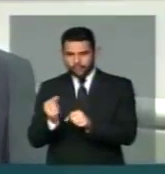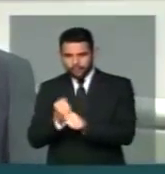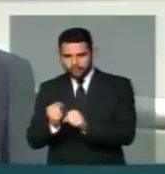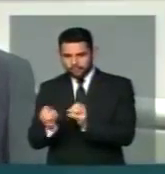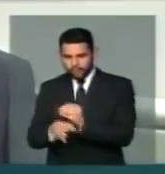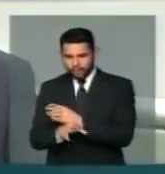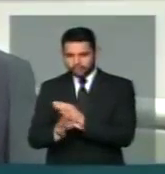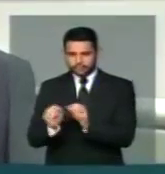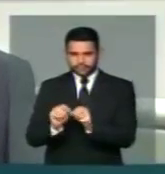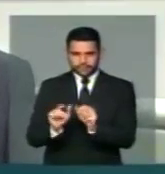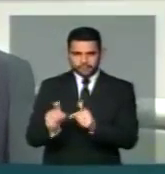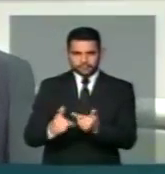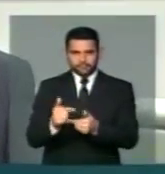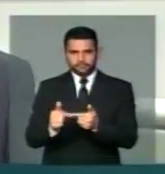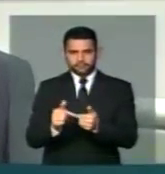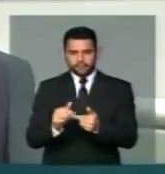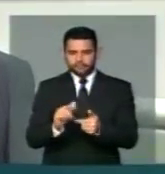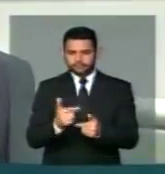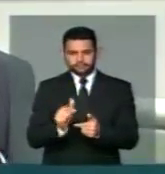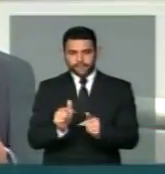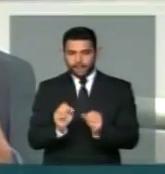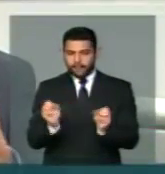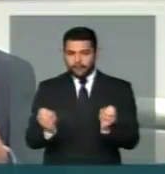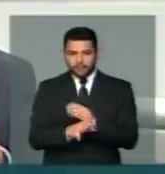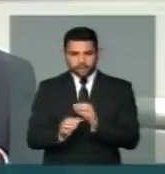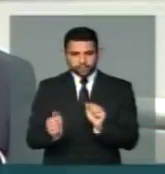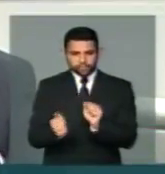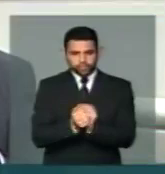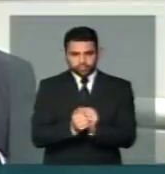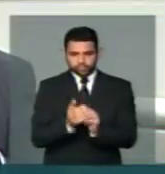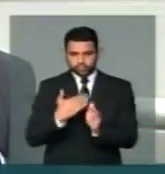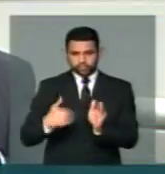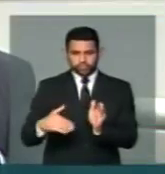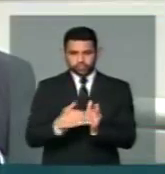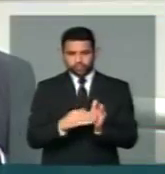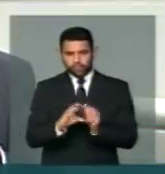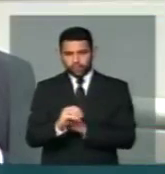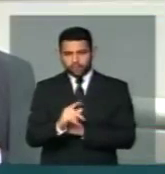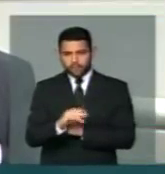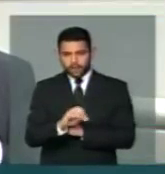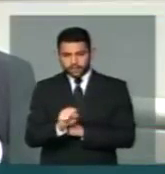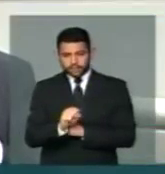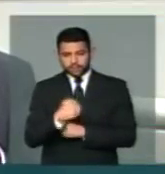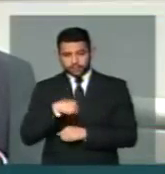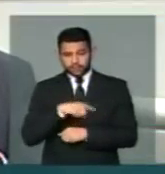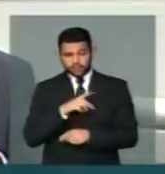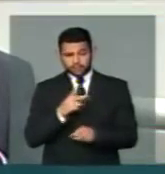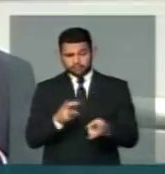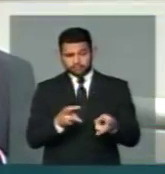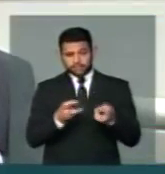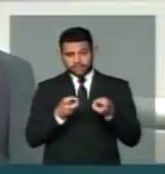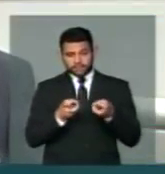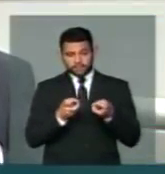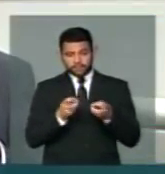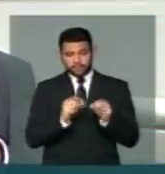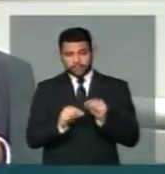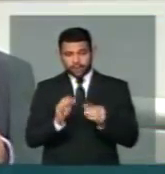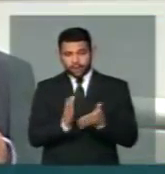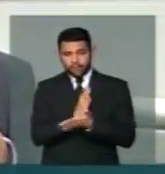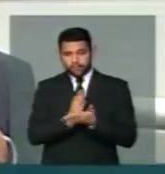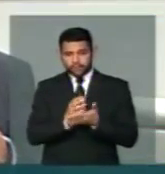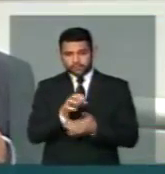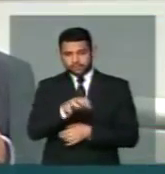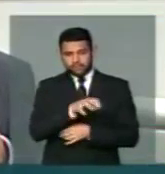ainda estão em construção. Então, no caso do Comperj, nós identificamos que